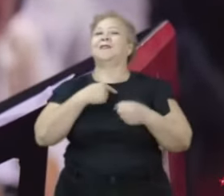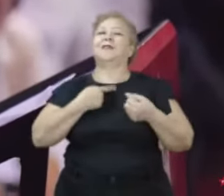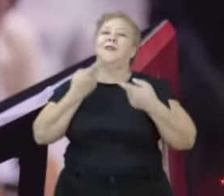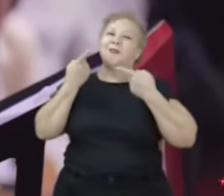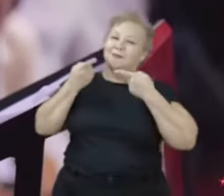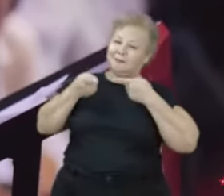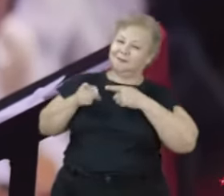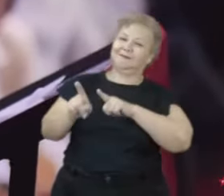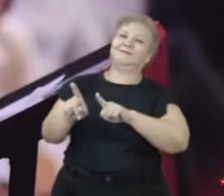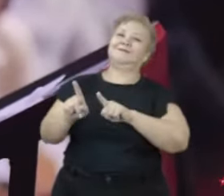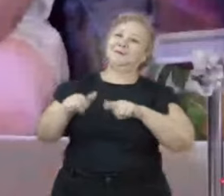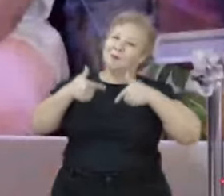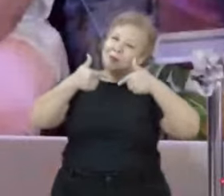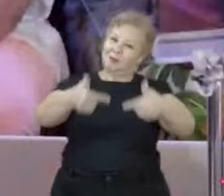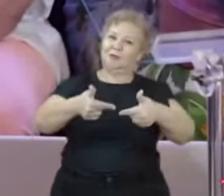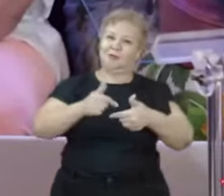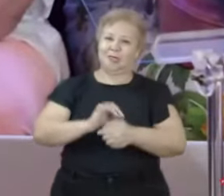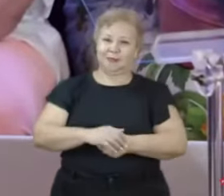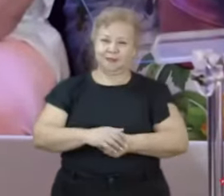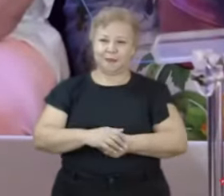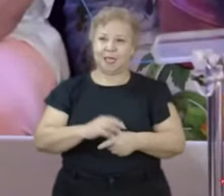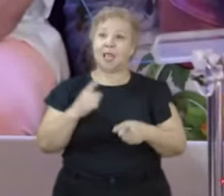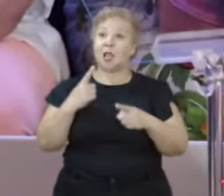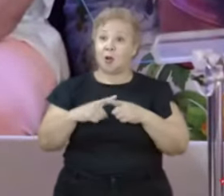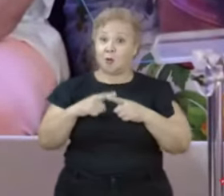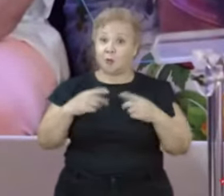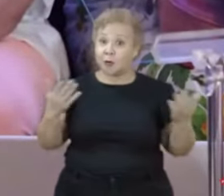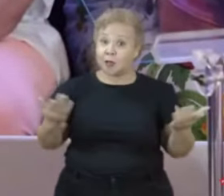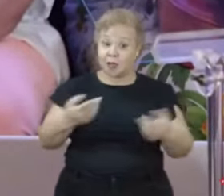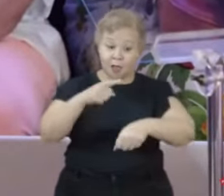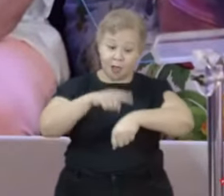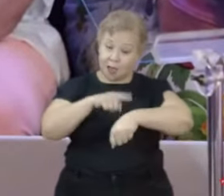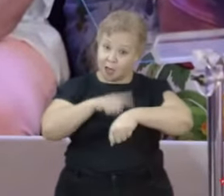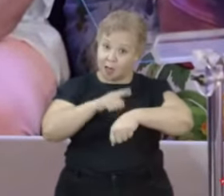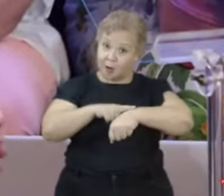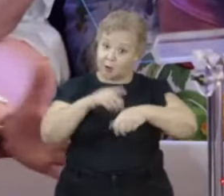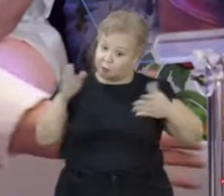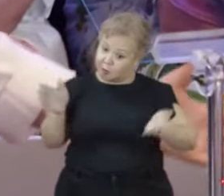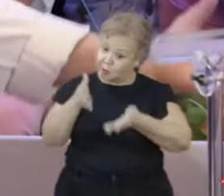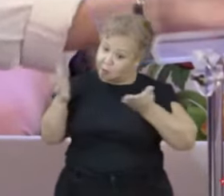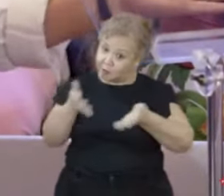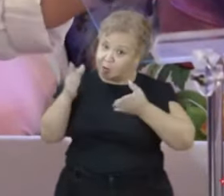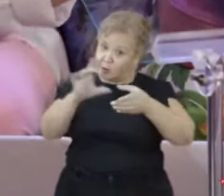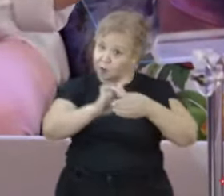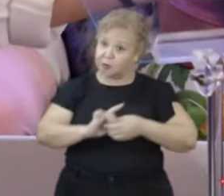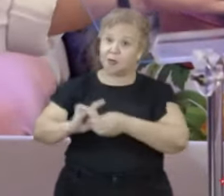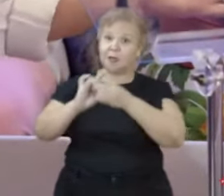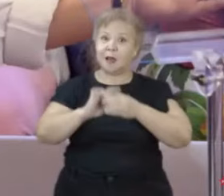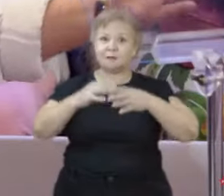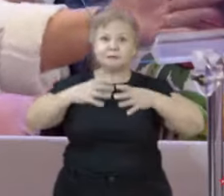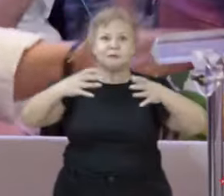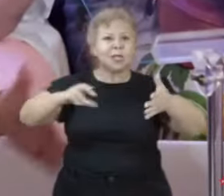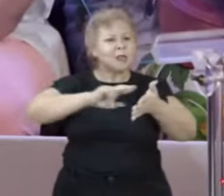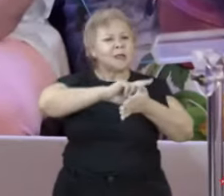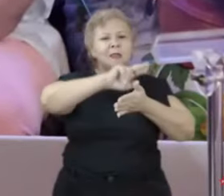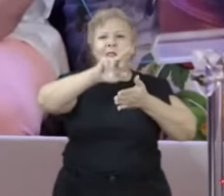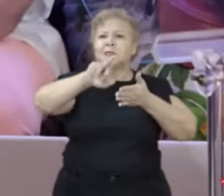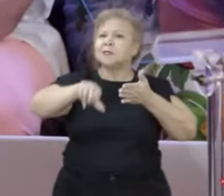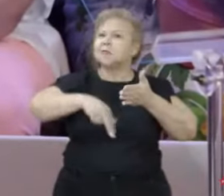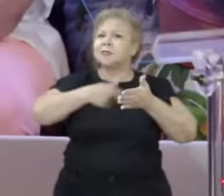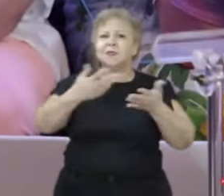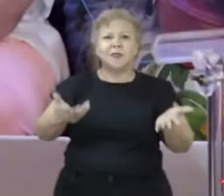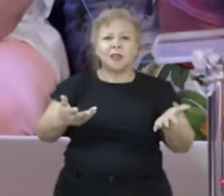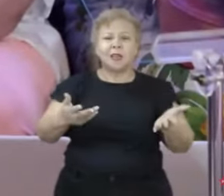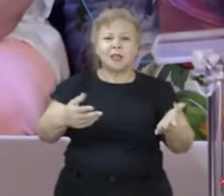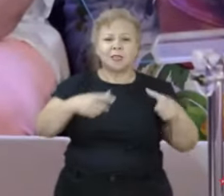desafio. Porque é a hora de promovermos a união dos mais amplos e diferentes setores